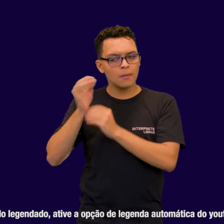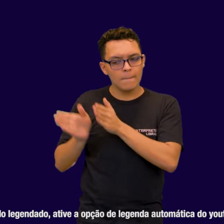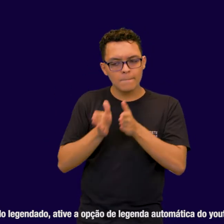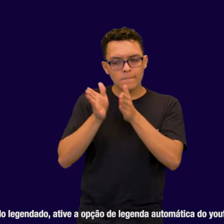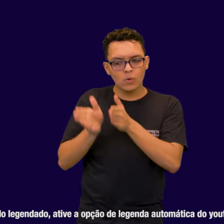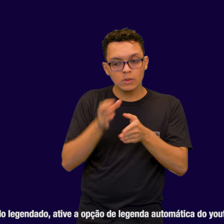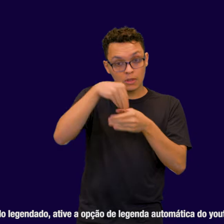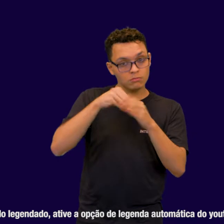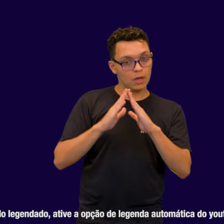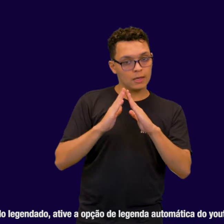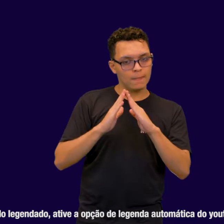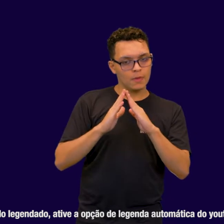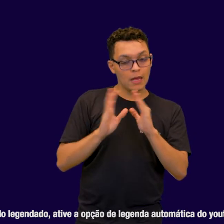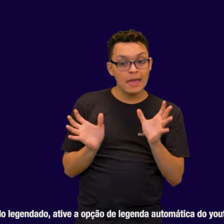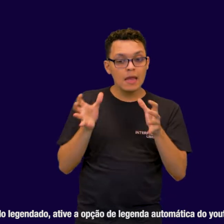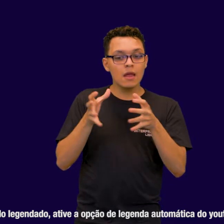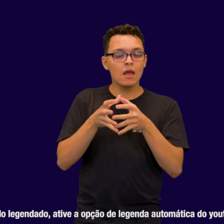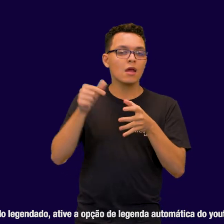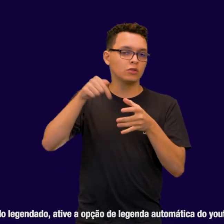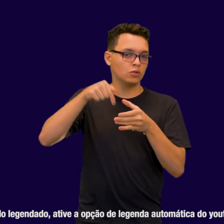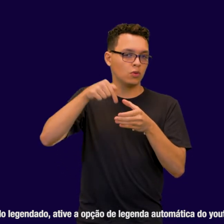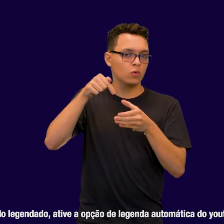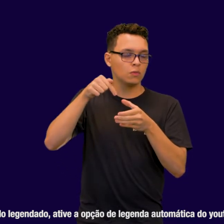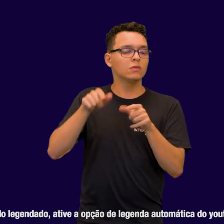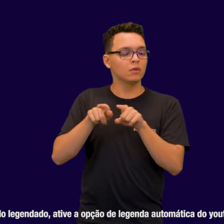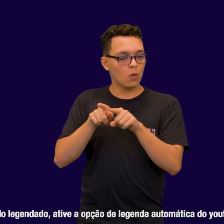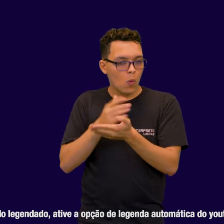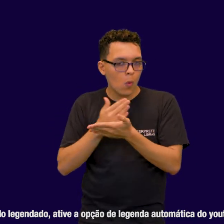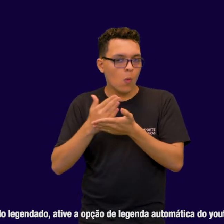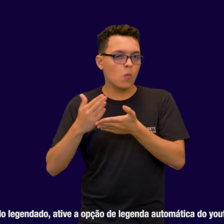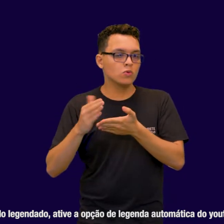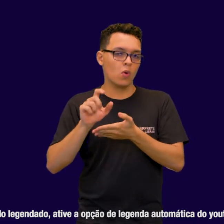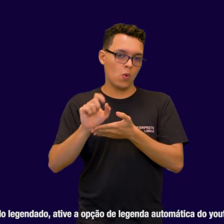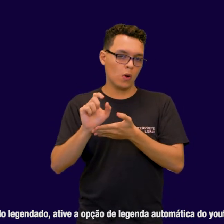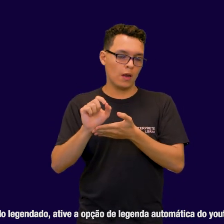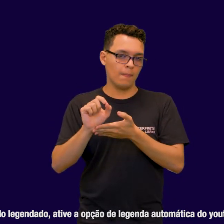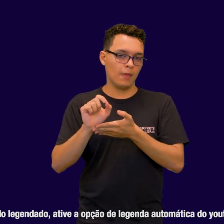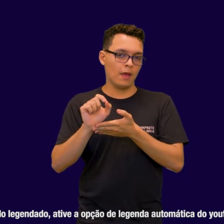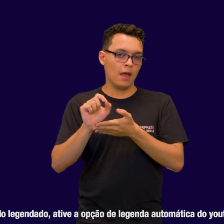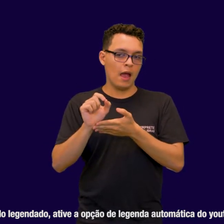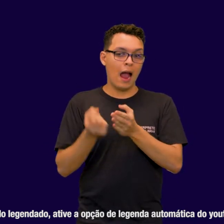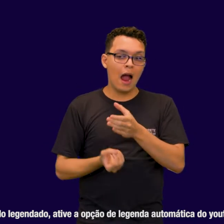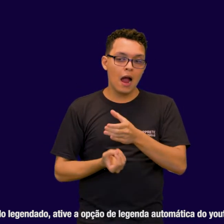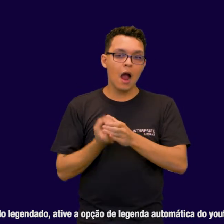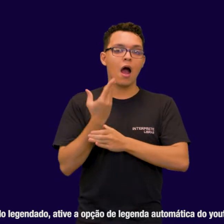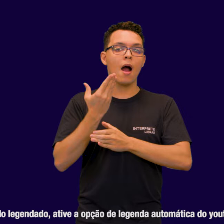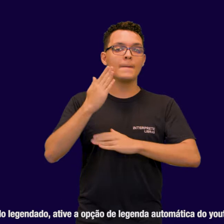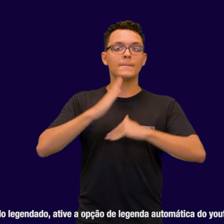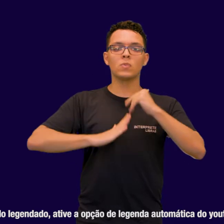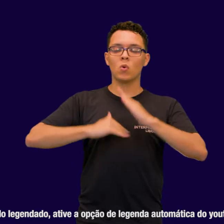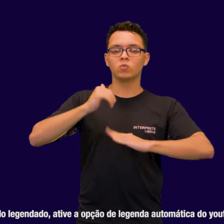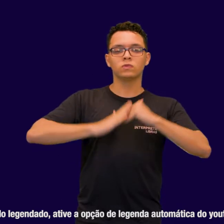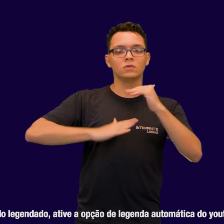A partir dessas associações, foi se criando o profissional